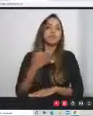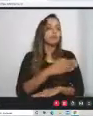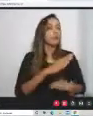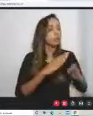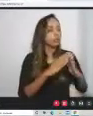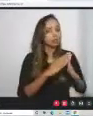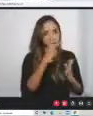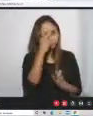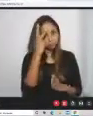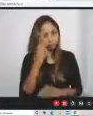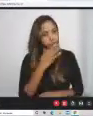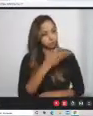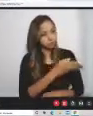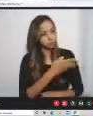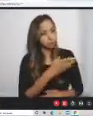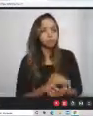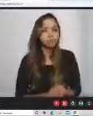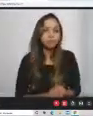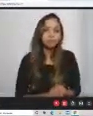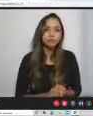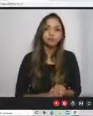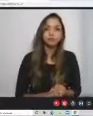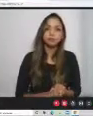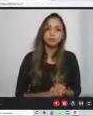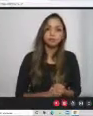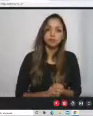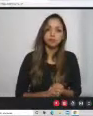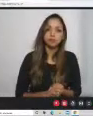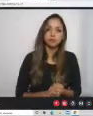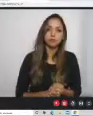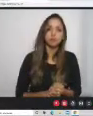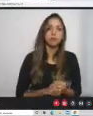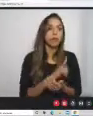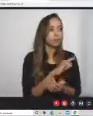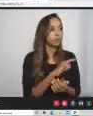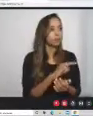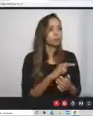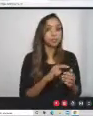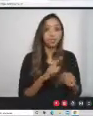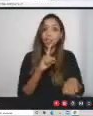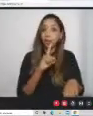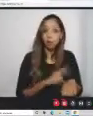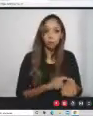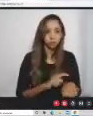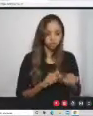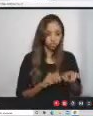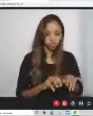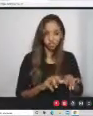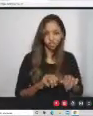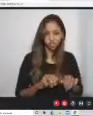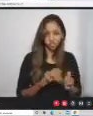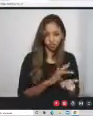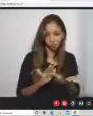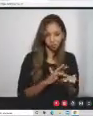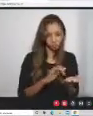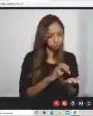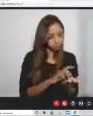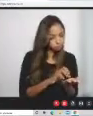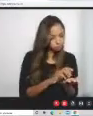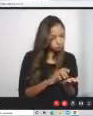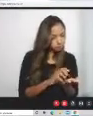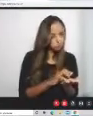doutor César, e que eles logo estão ali digitando a informação, o município não perde nenhuma informação.